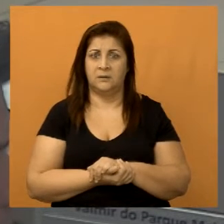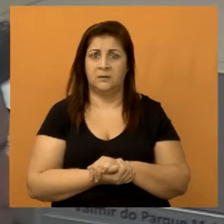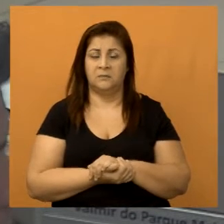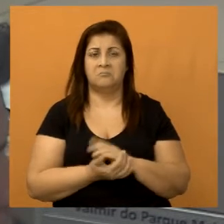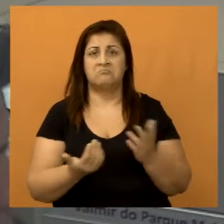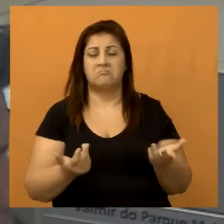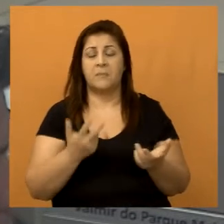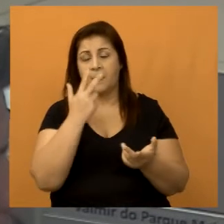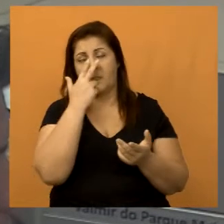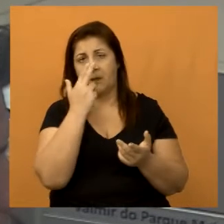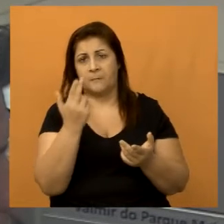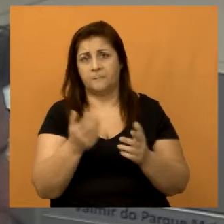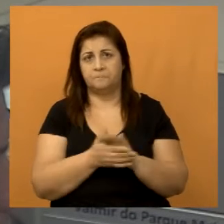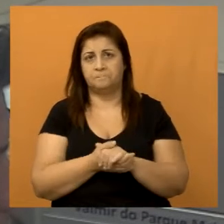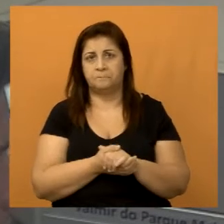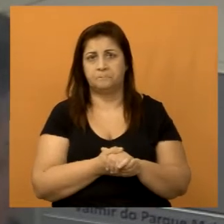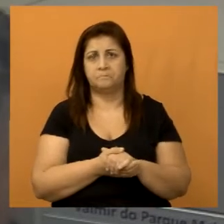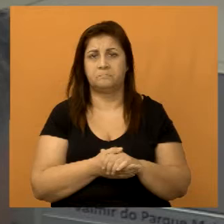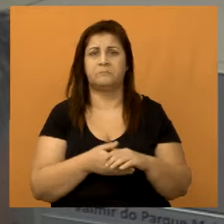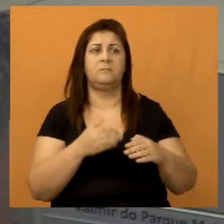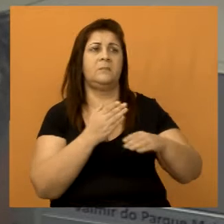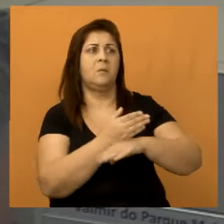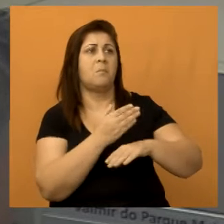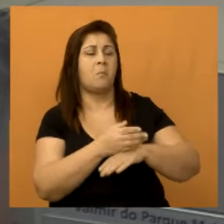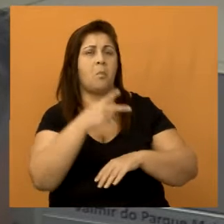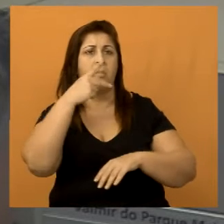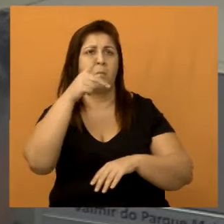Eu me acho que participou o promotor,